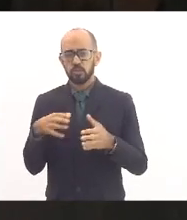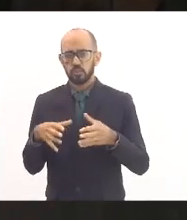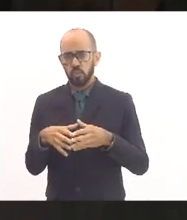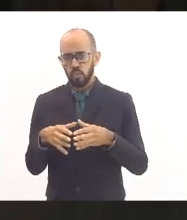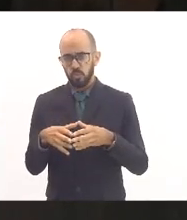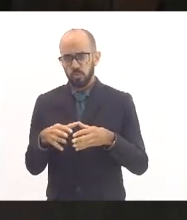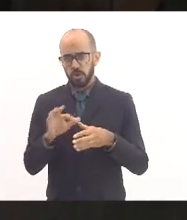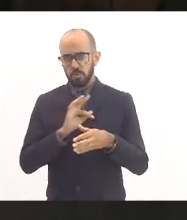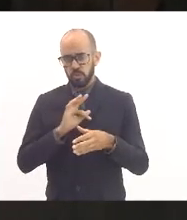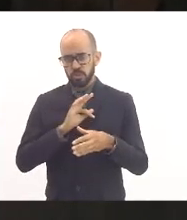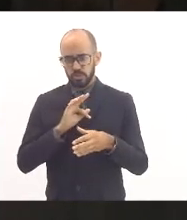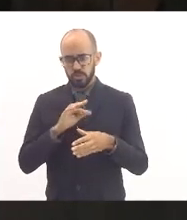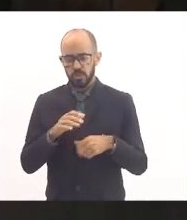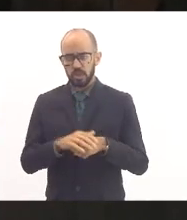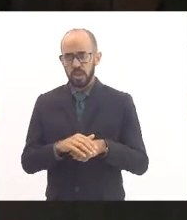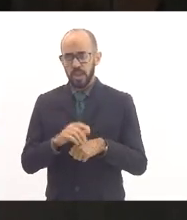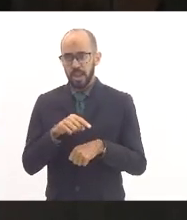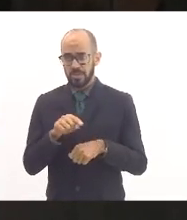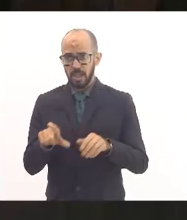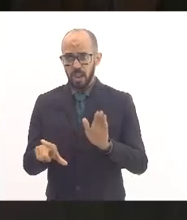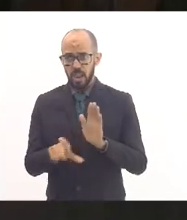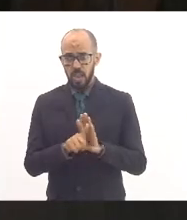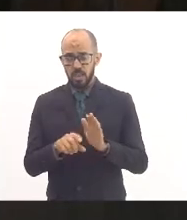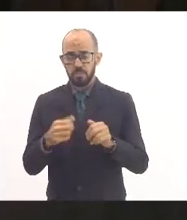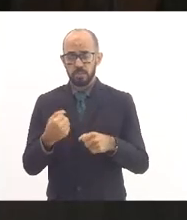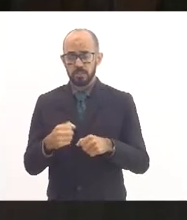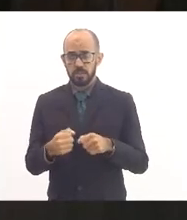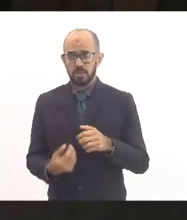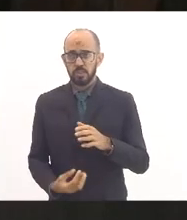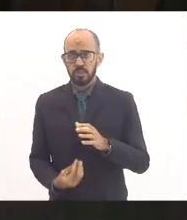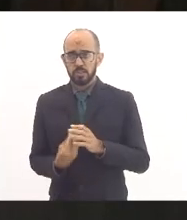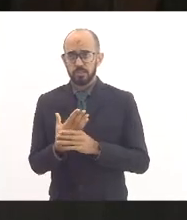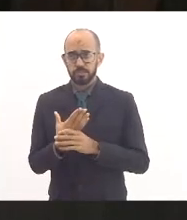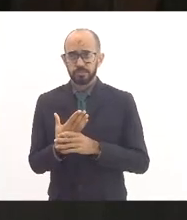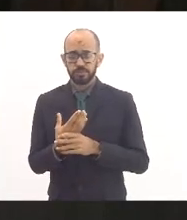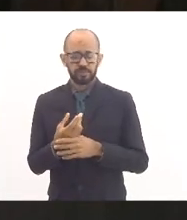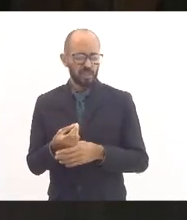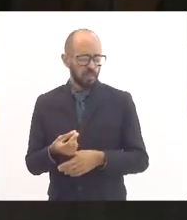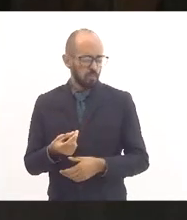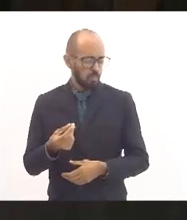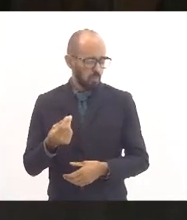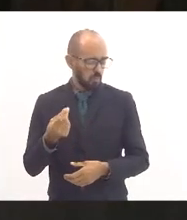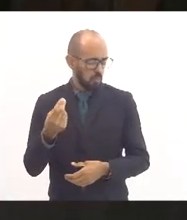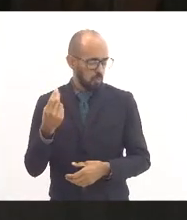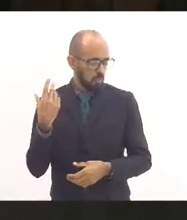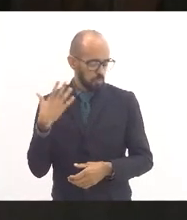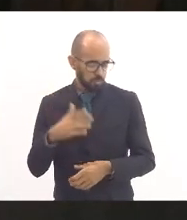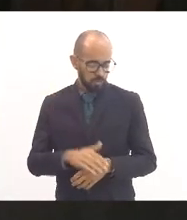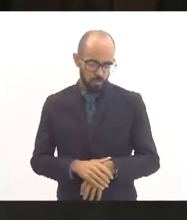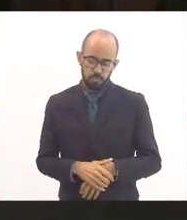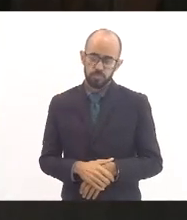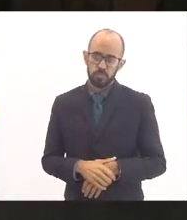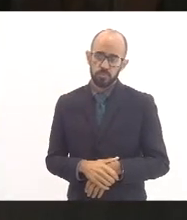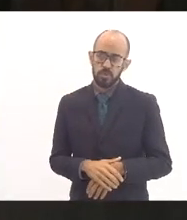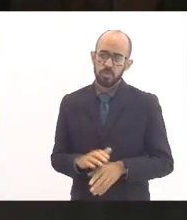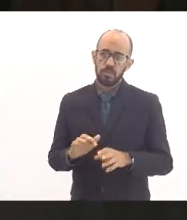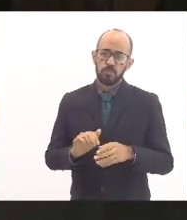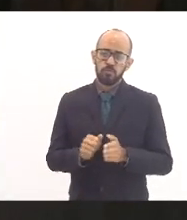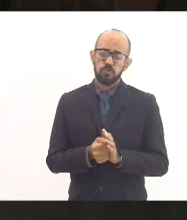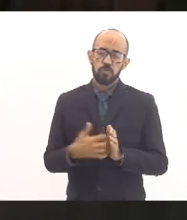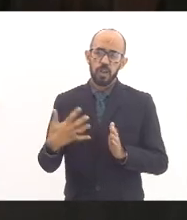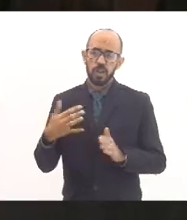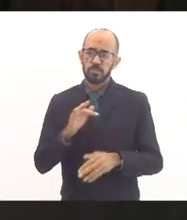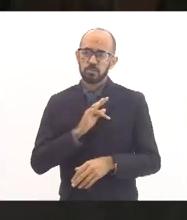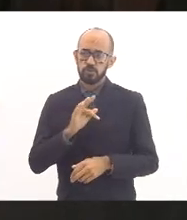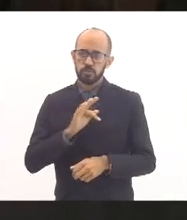essa lei orgânica ela deveria ter sido produzida a muitas mãos muitos